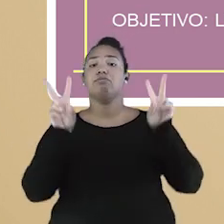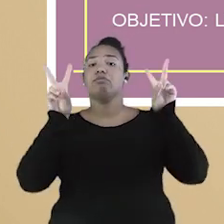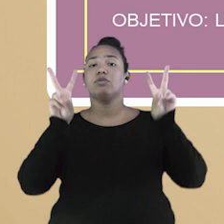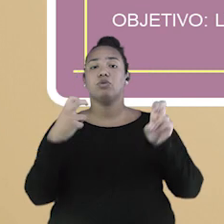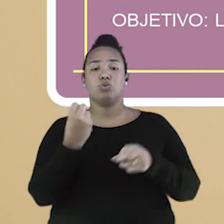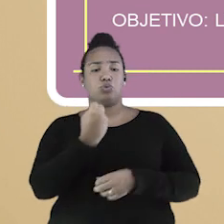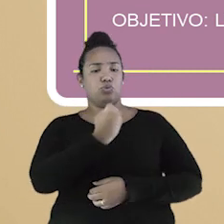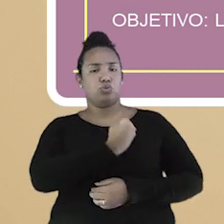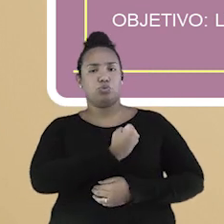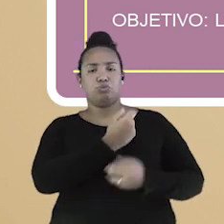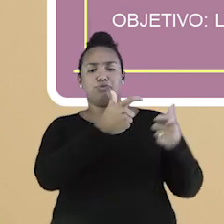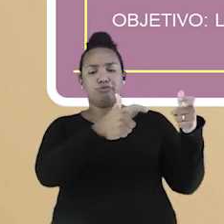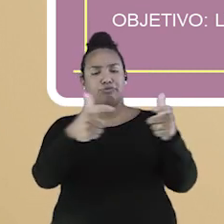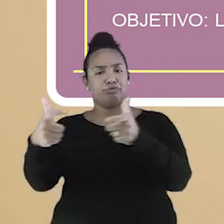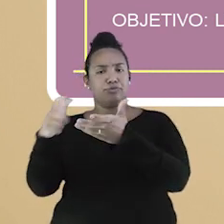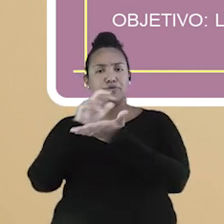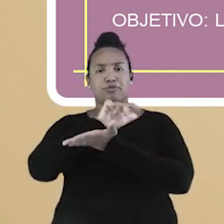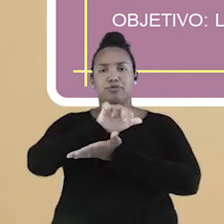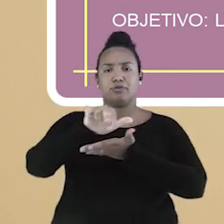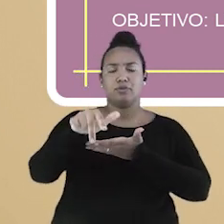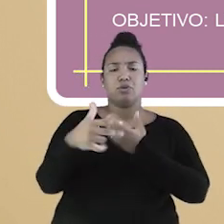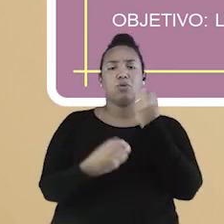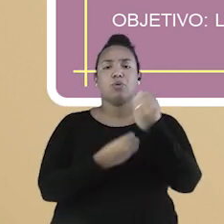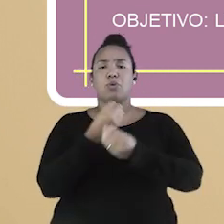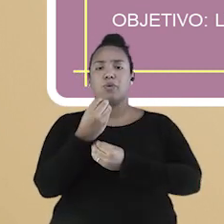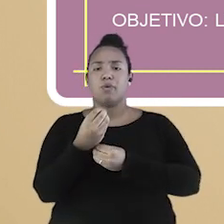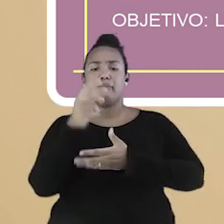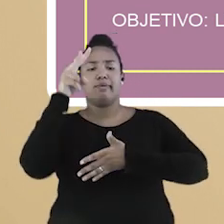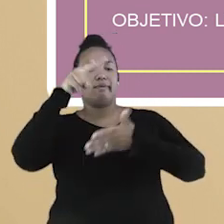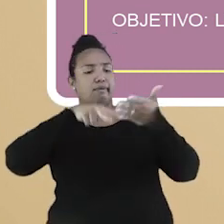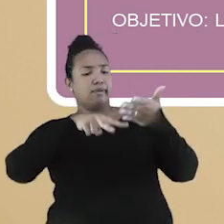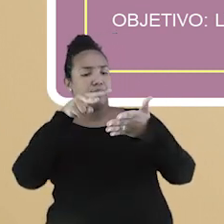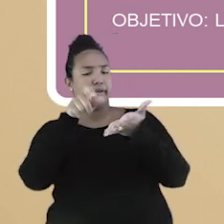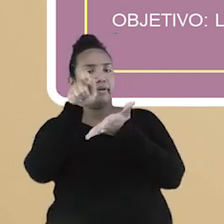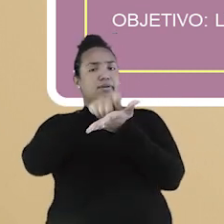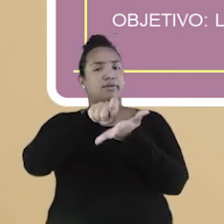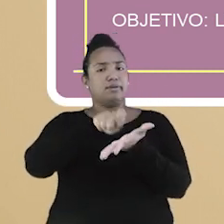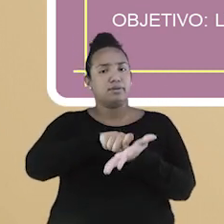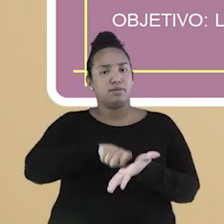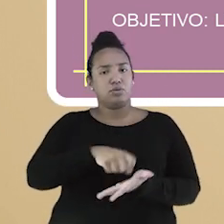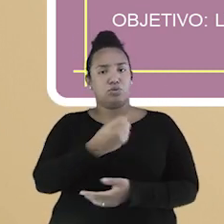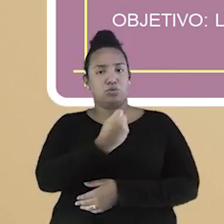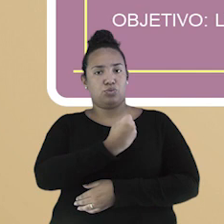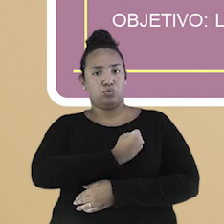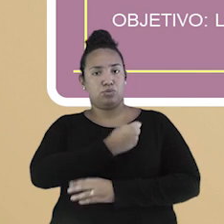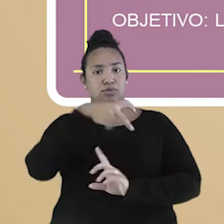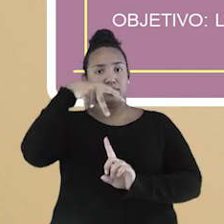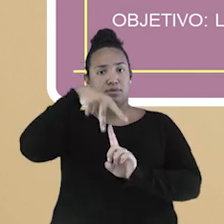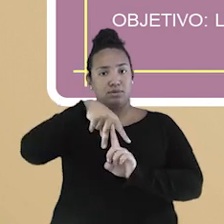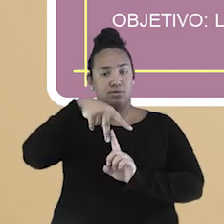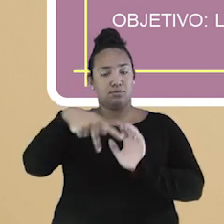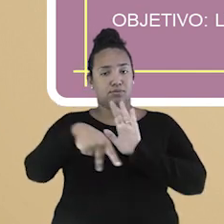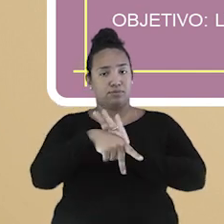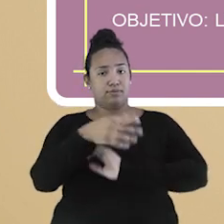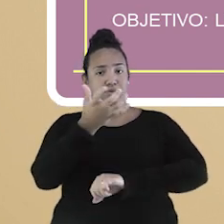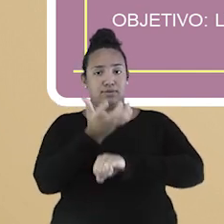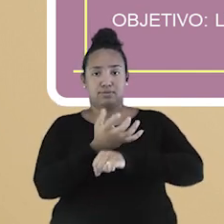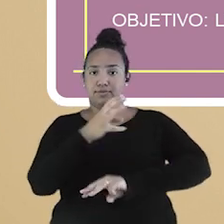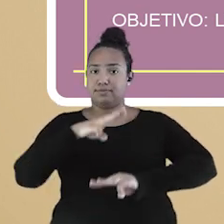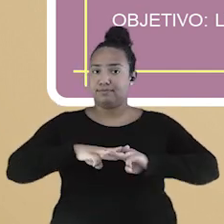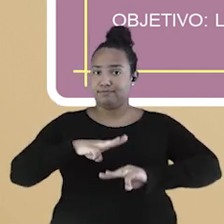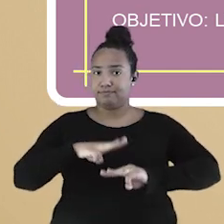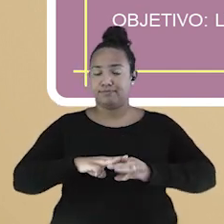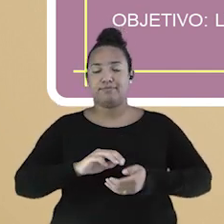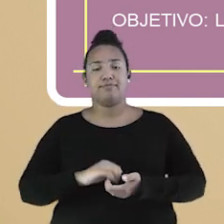toda parte, como ler e escrever números naturais, da disciplina de matemática. Tem